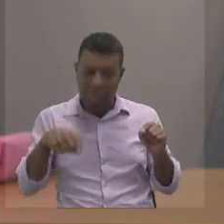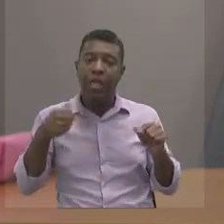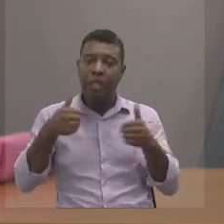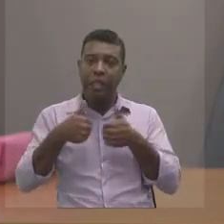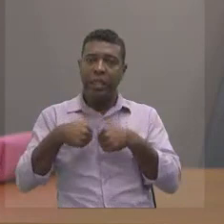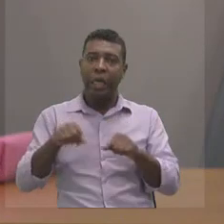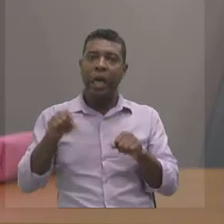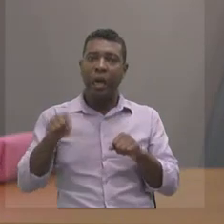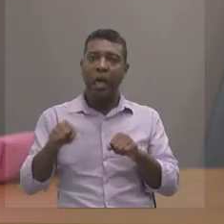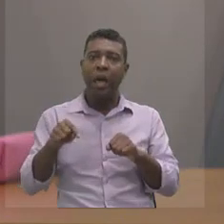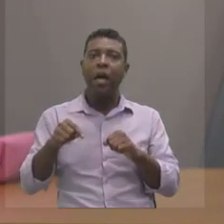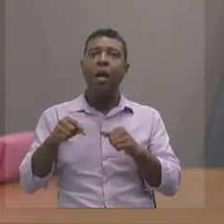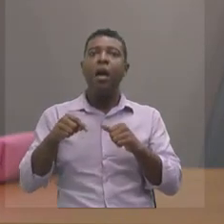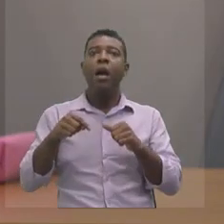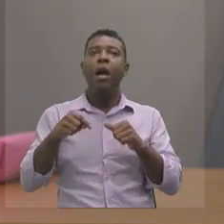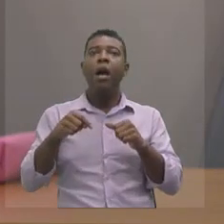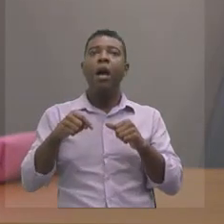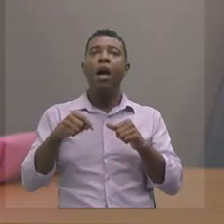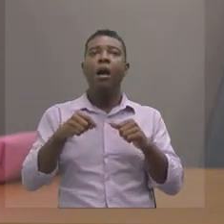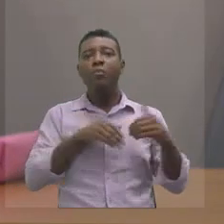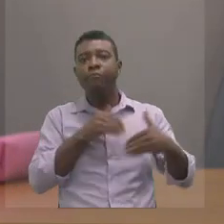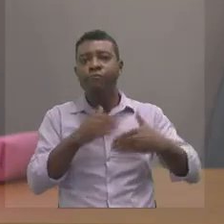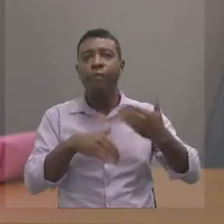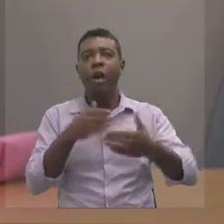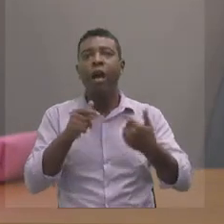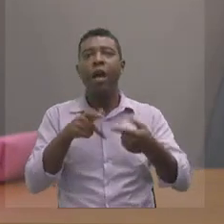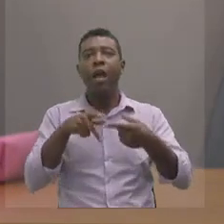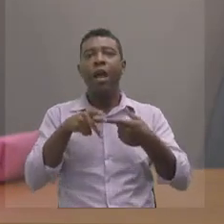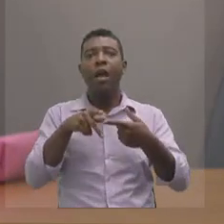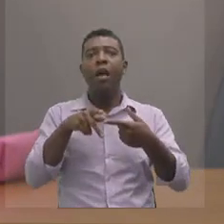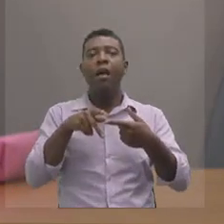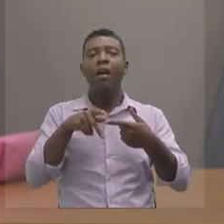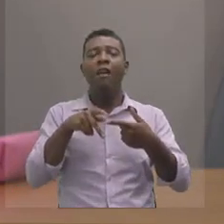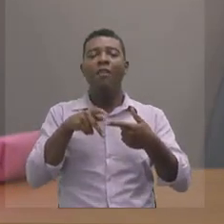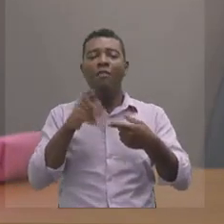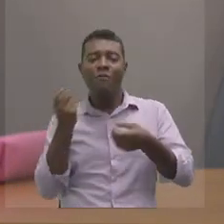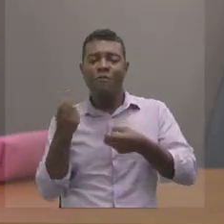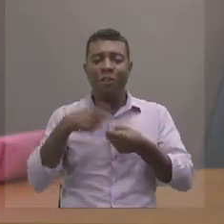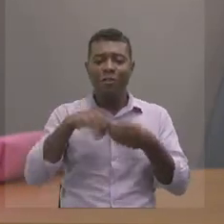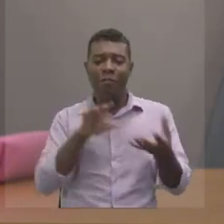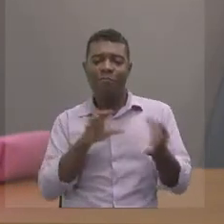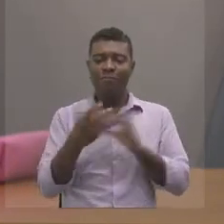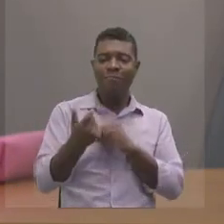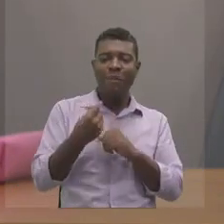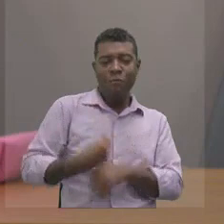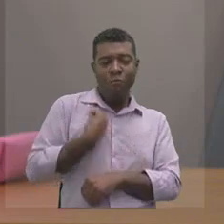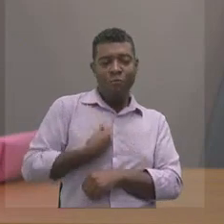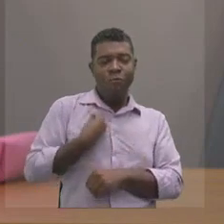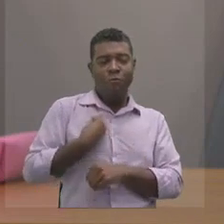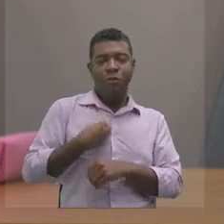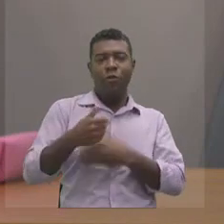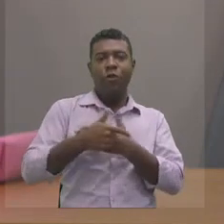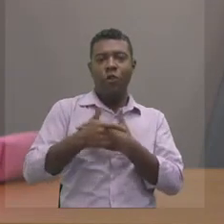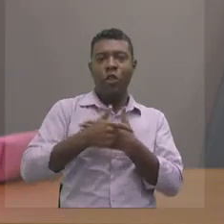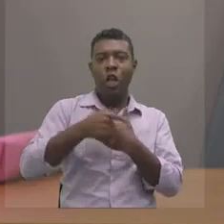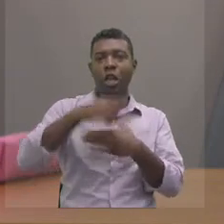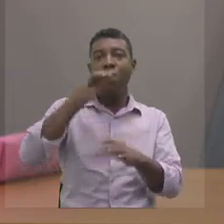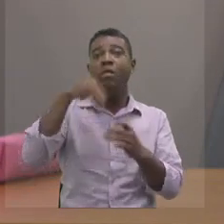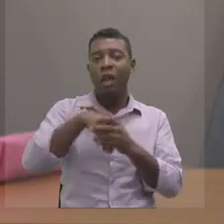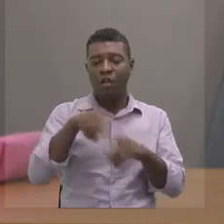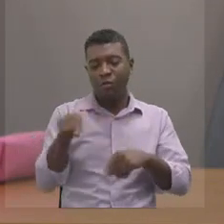né agora por esse trabalho né de recuperação funcional do trecho então isso já vai acontecer já está acontecendo tem várias equipes já